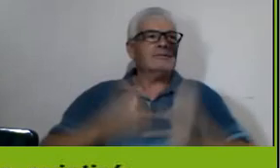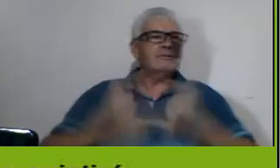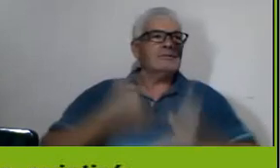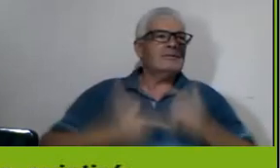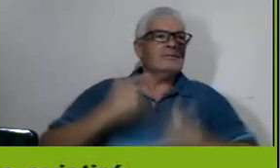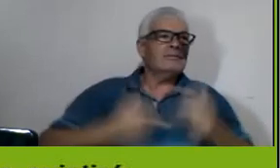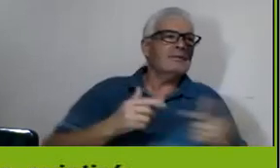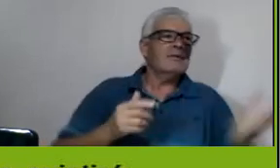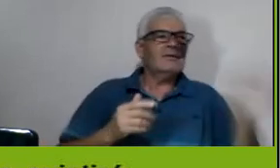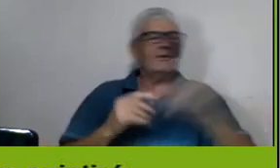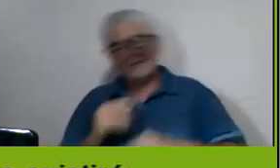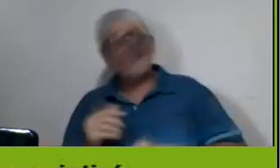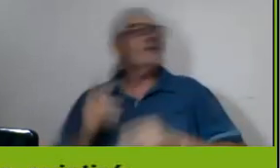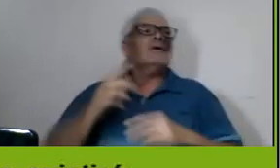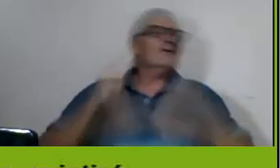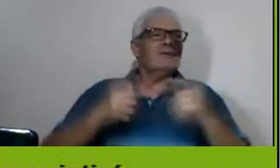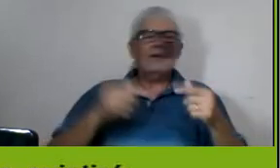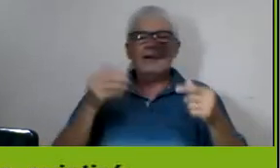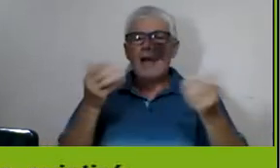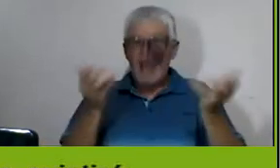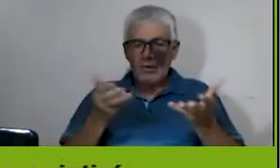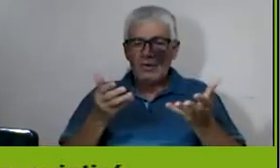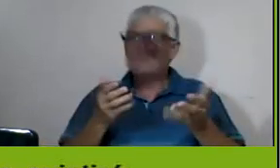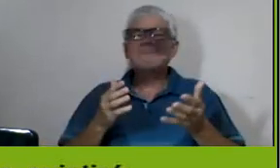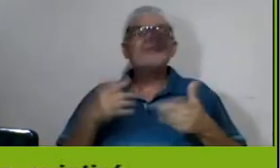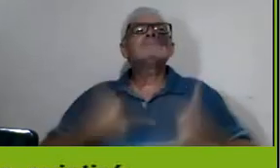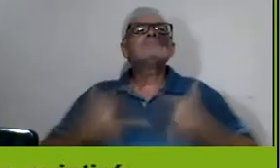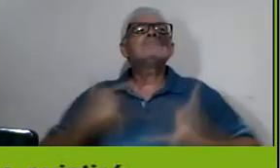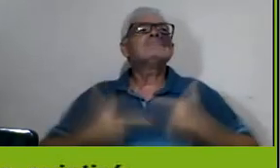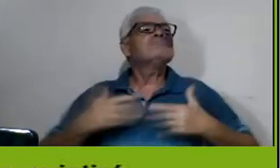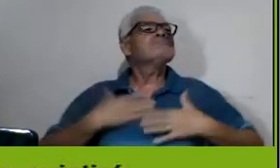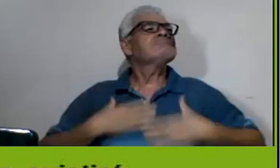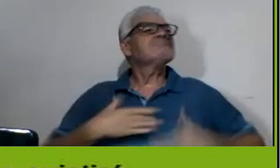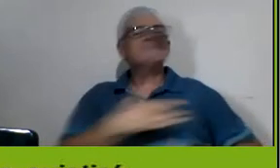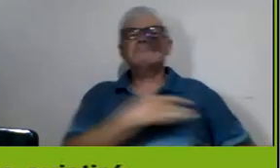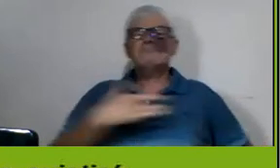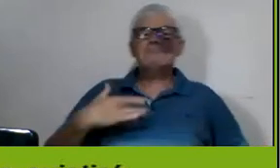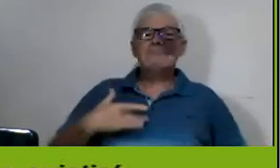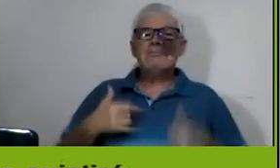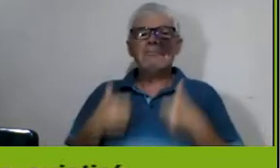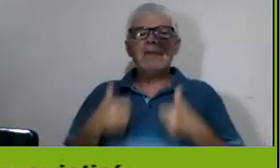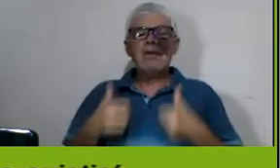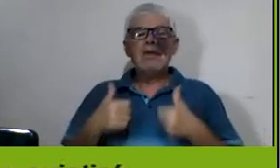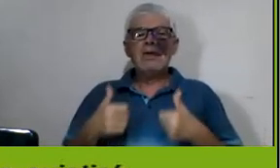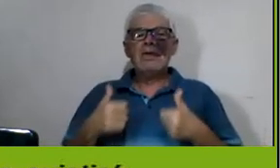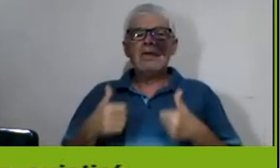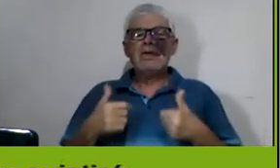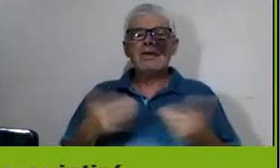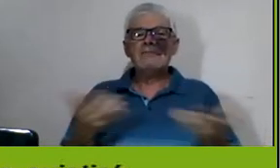nada aberrante, então, graças a Deus. Eu queria ler um adendo aqui que eu